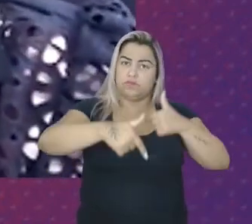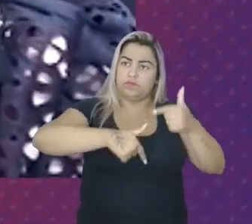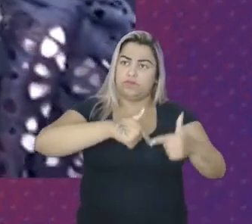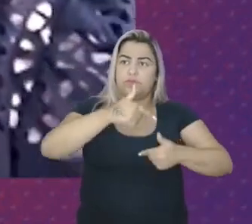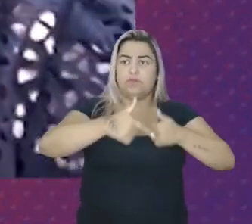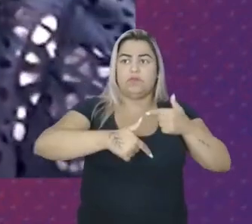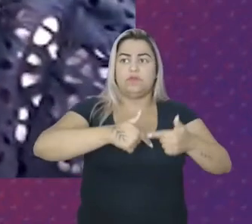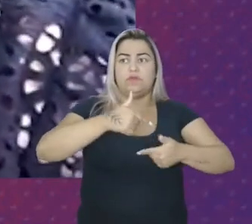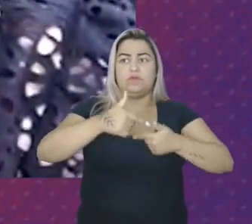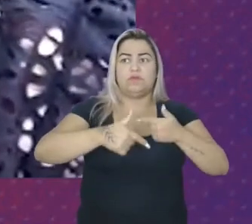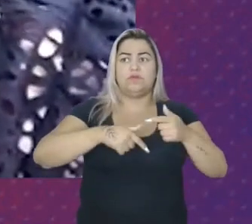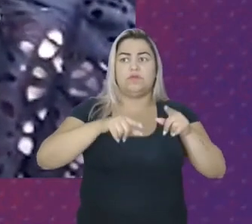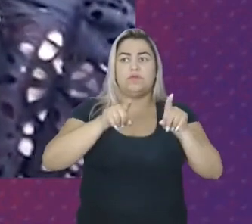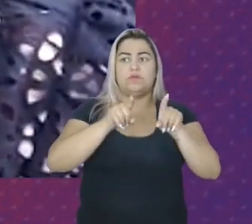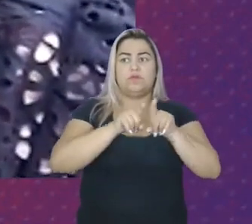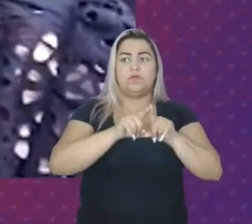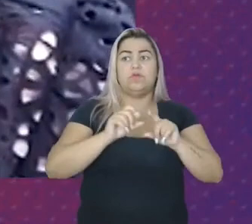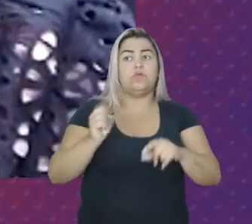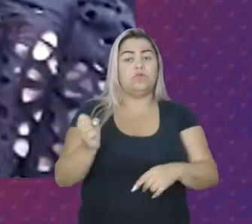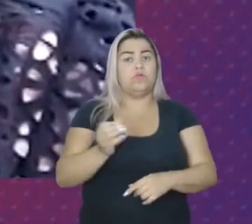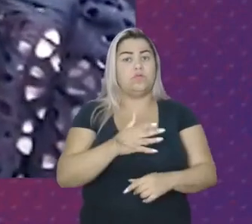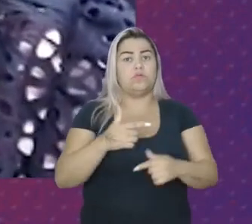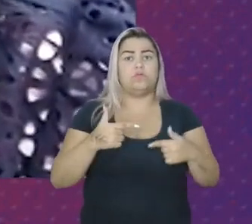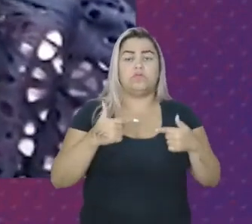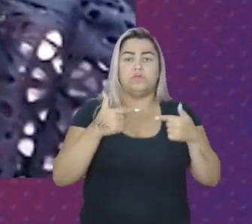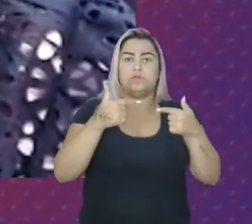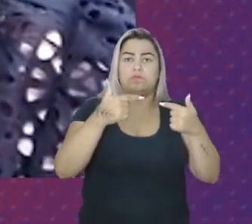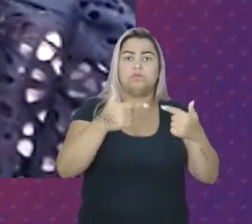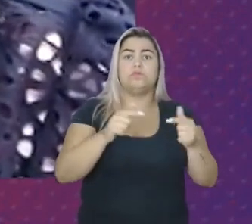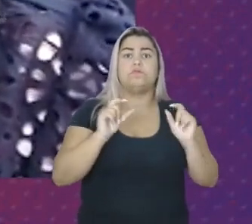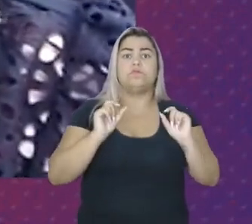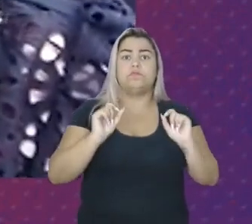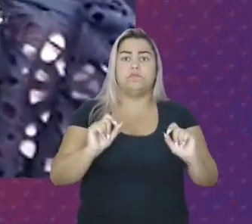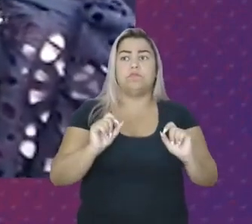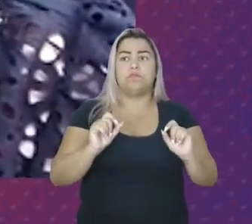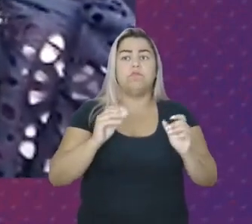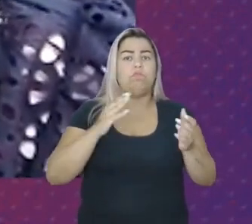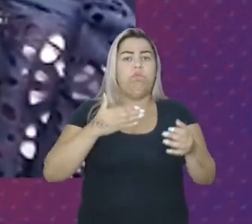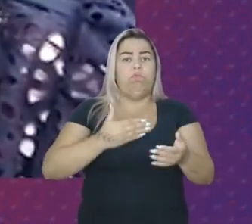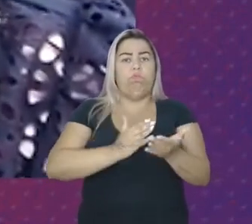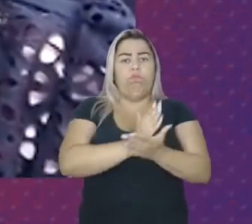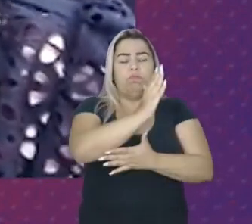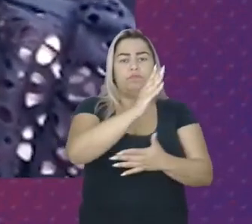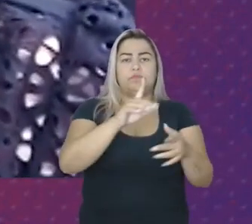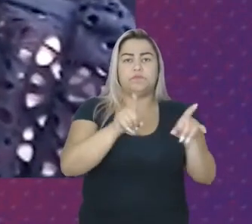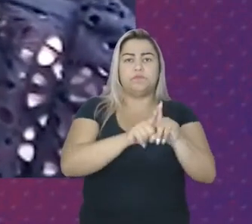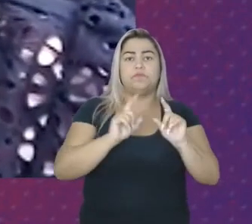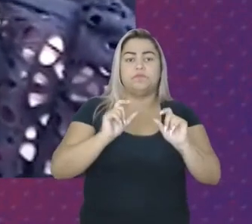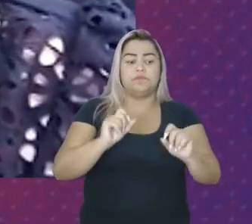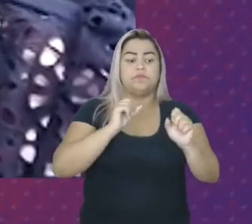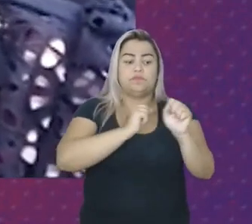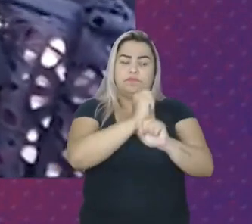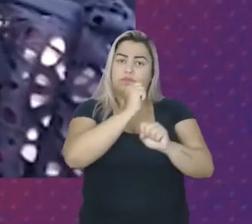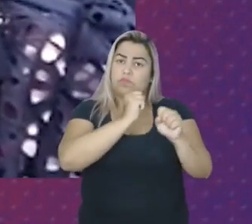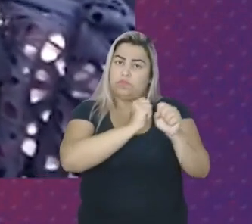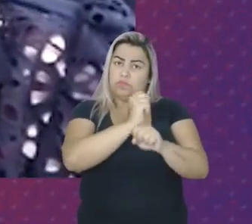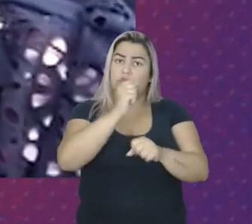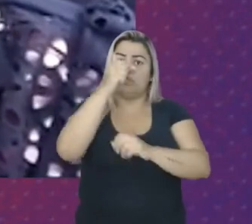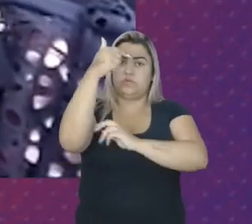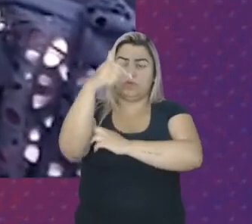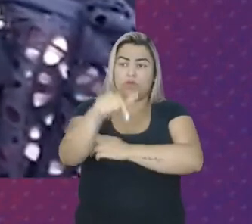e vamos juntos encarar esse novo desafio, de participar diretamente dessa reconstrução do